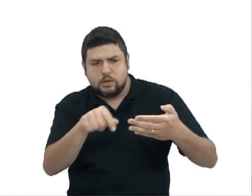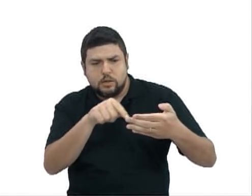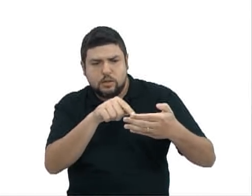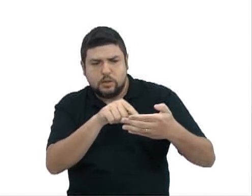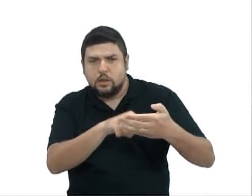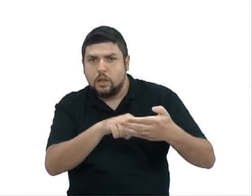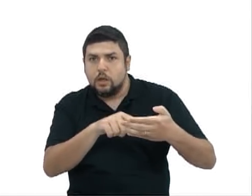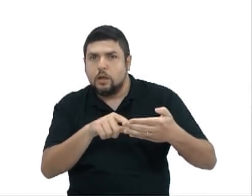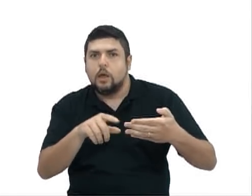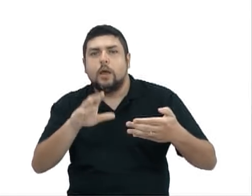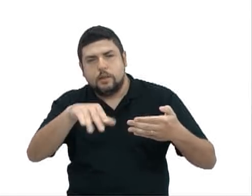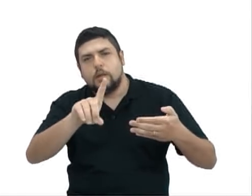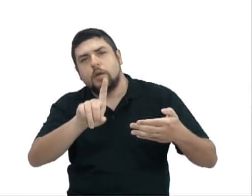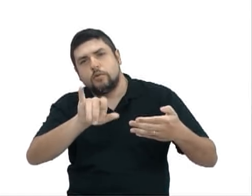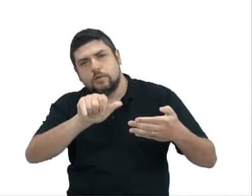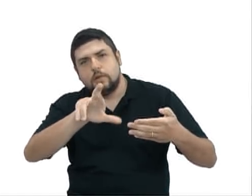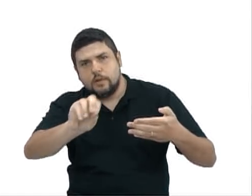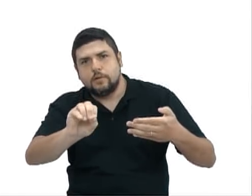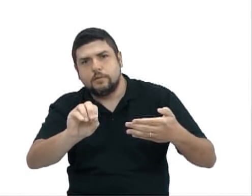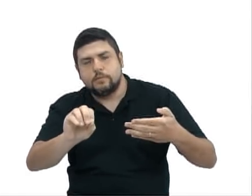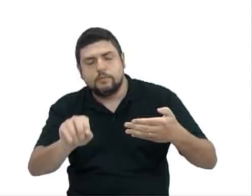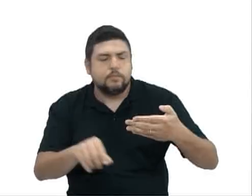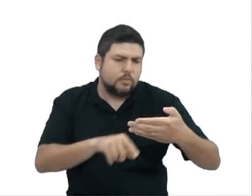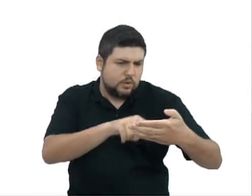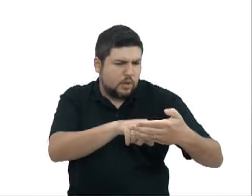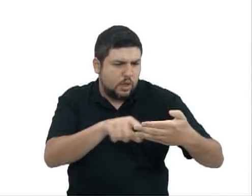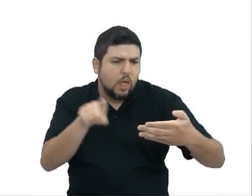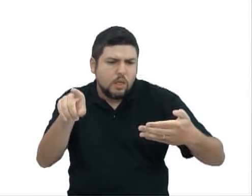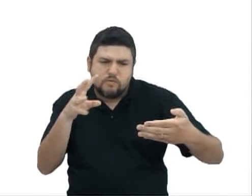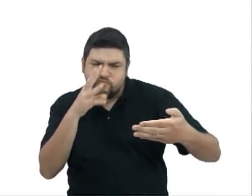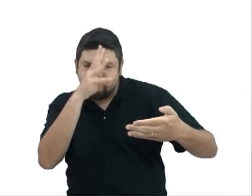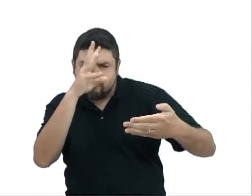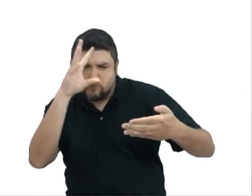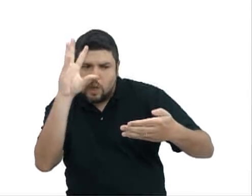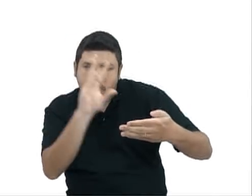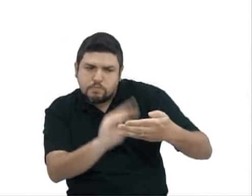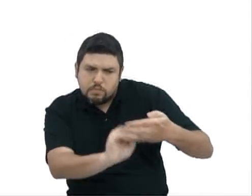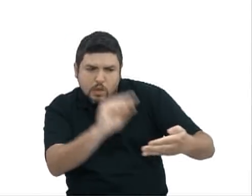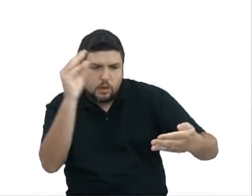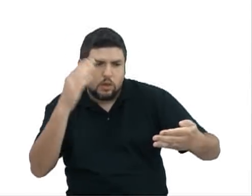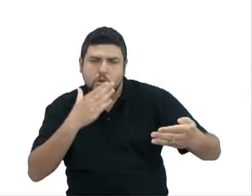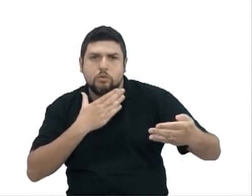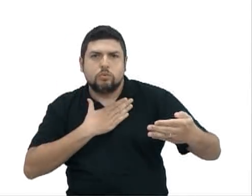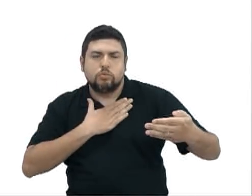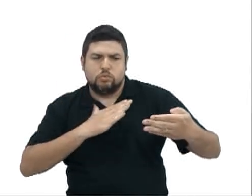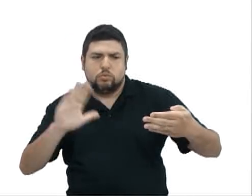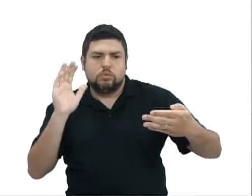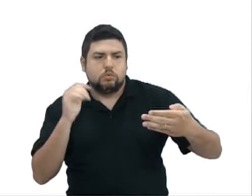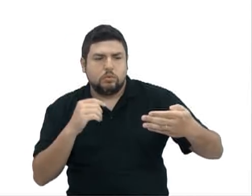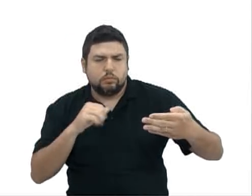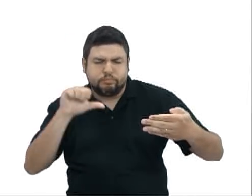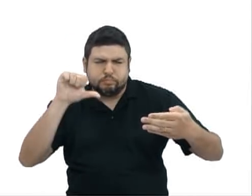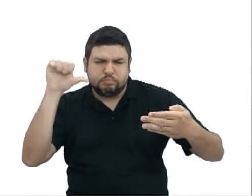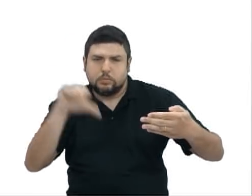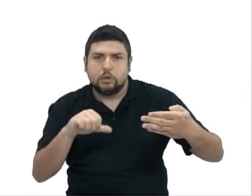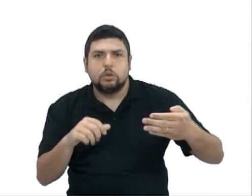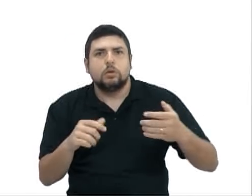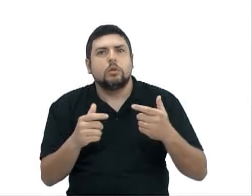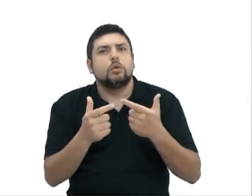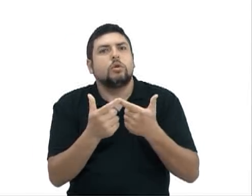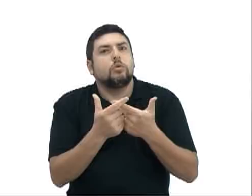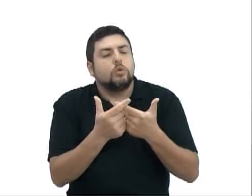A agenda é o diário, né? Foi a maior invasão do mundo. Achei péssimo. A sorte é que ela não leu